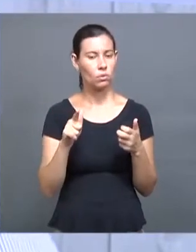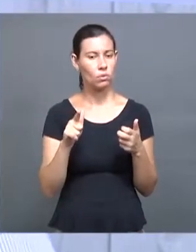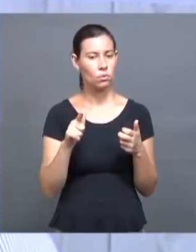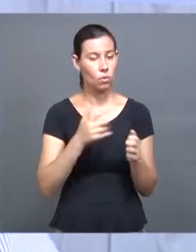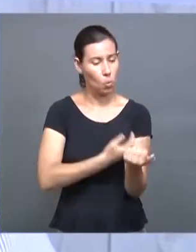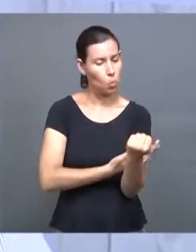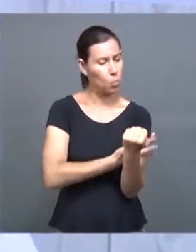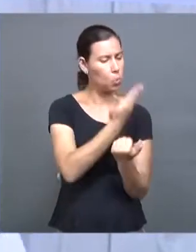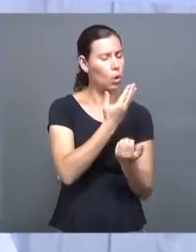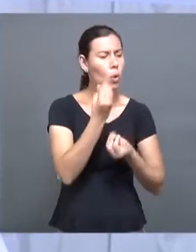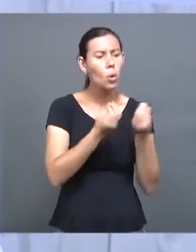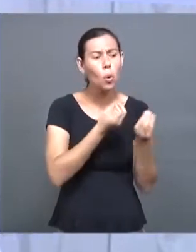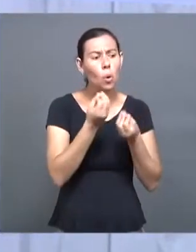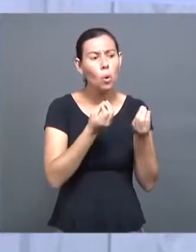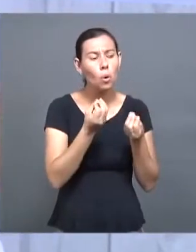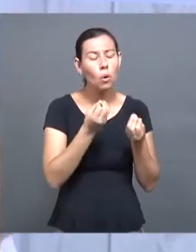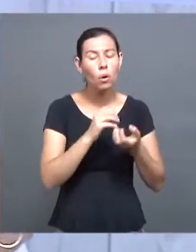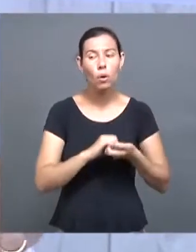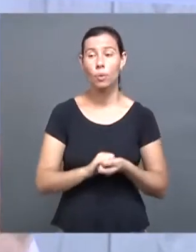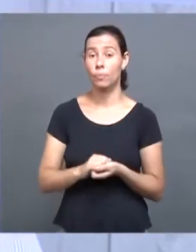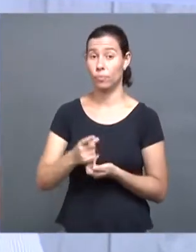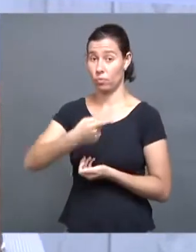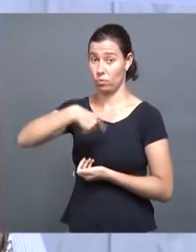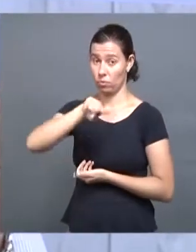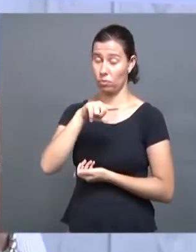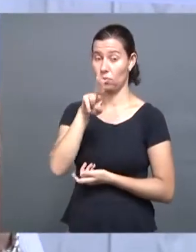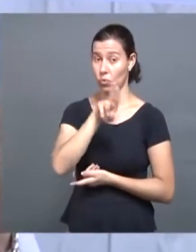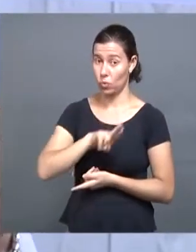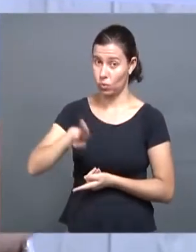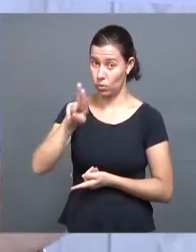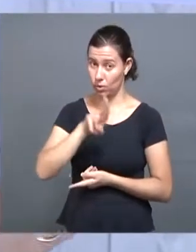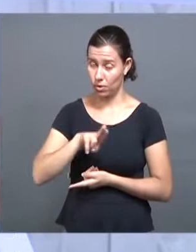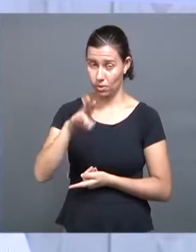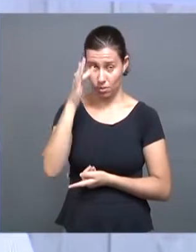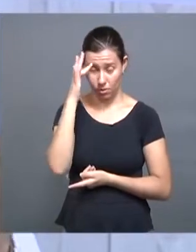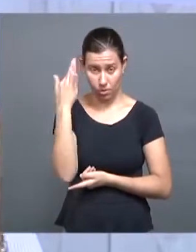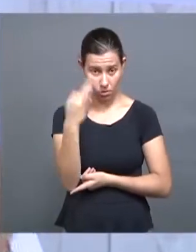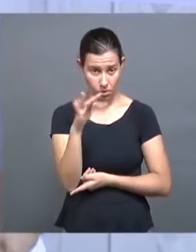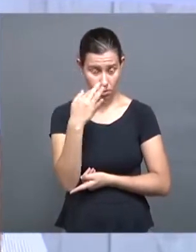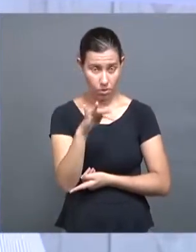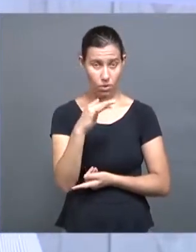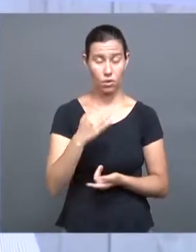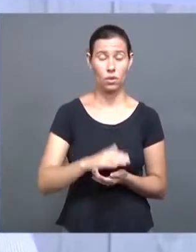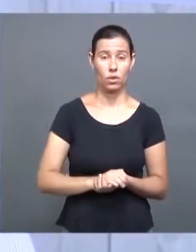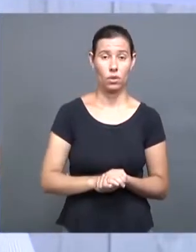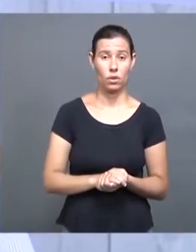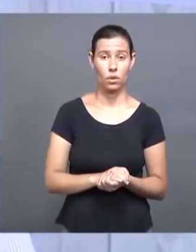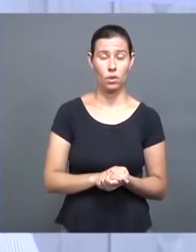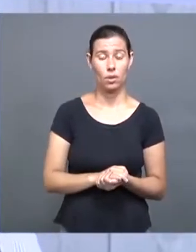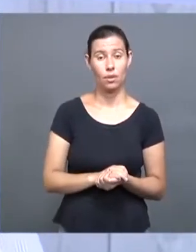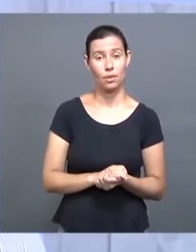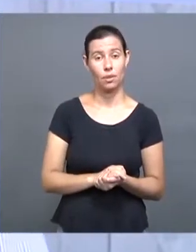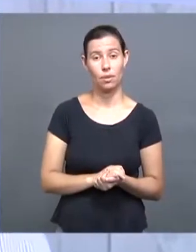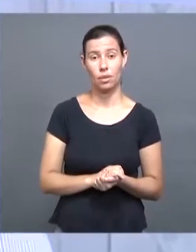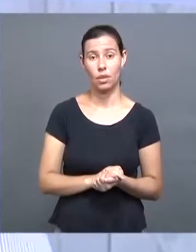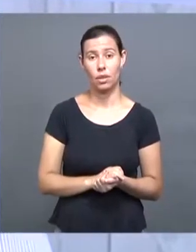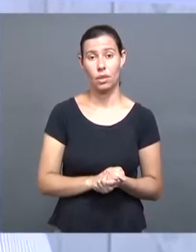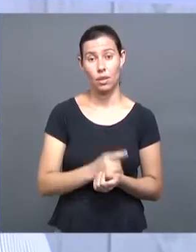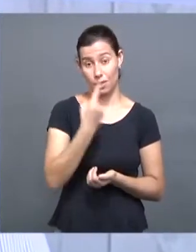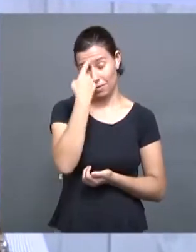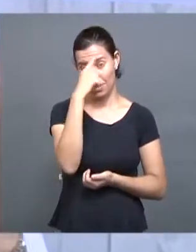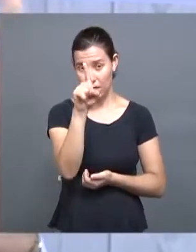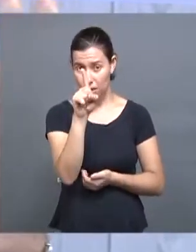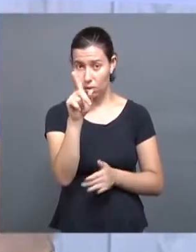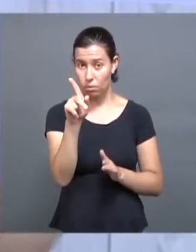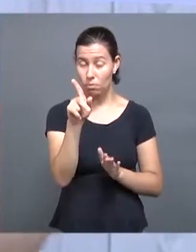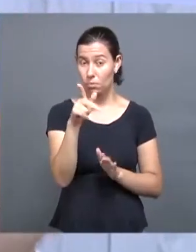isso mesmo, os remédios que hoje a gente usa como profiláticos para enxaqueca ou cefaleite hipotensional, eles não foram inventados para isso,